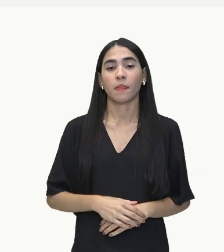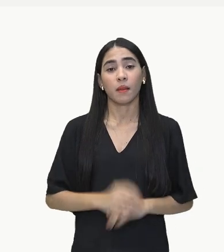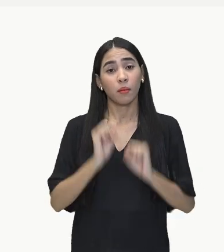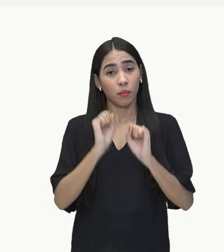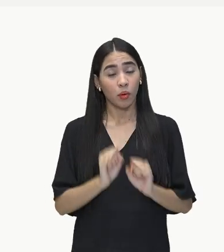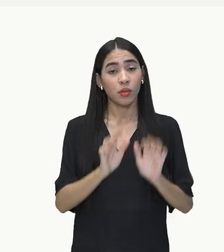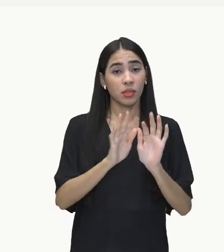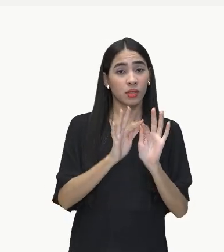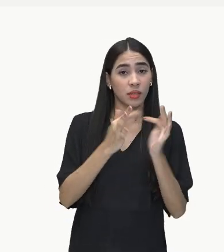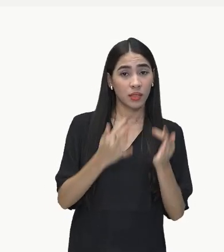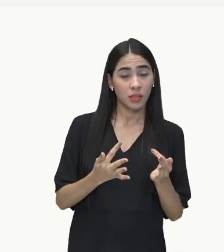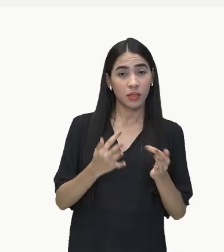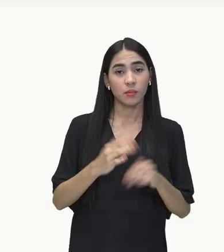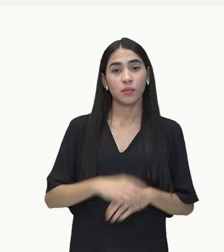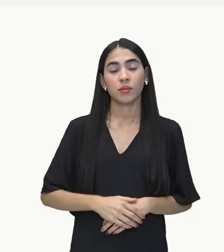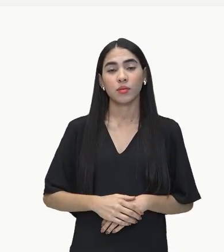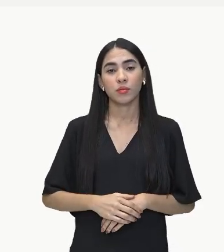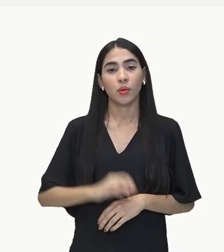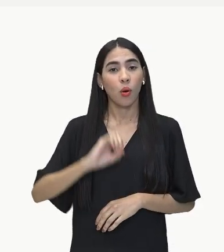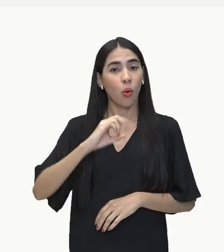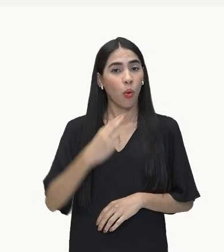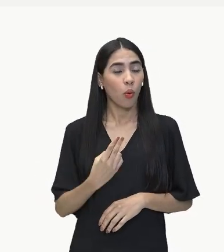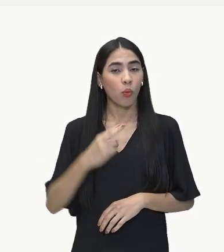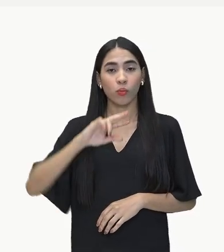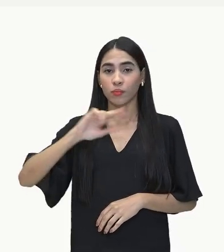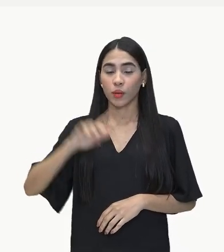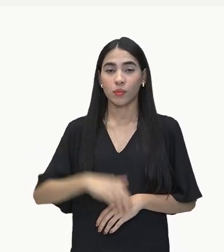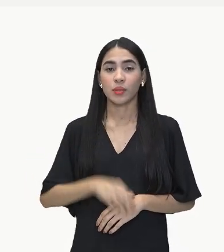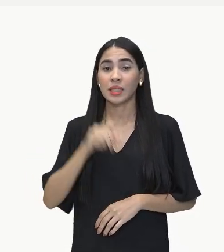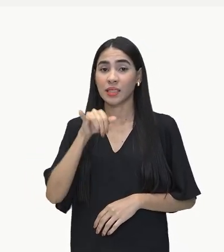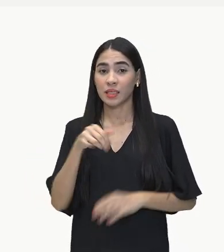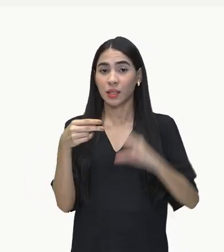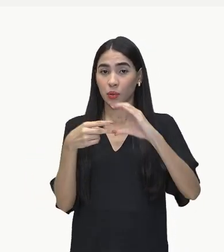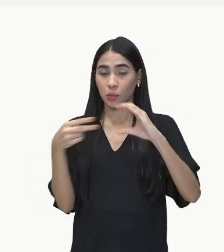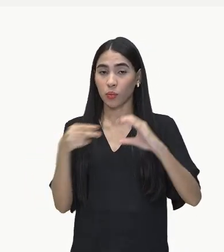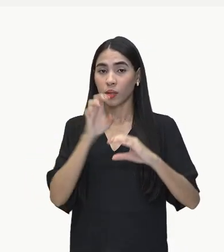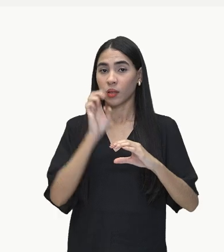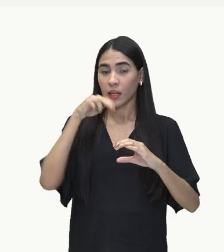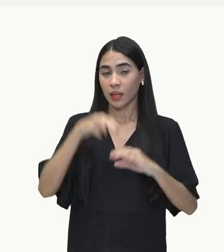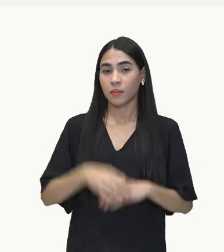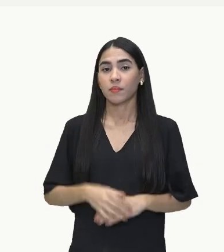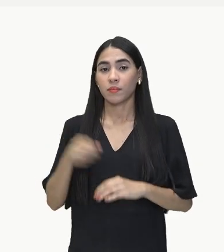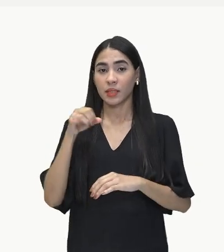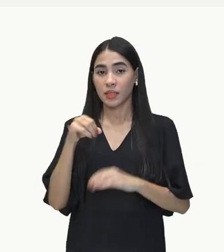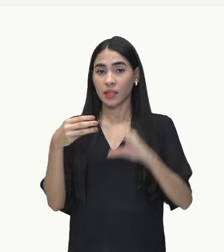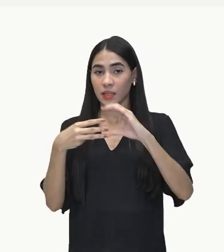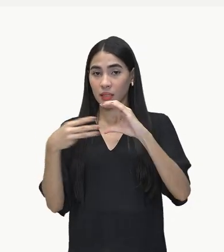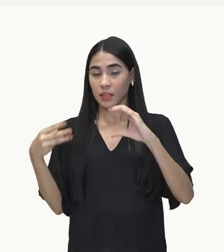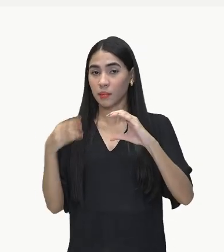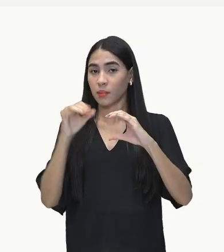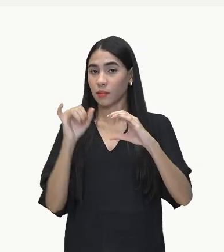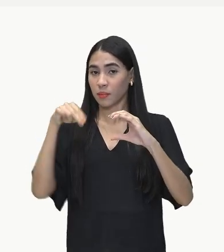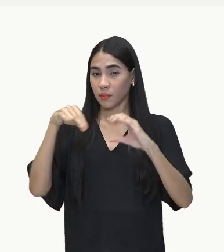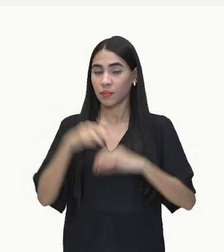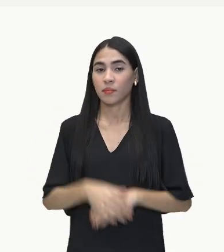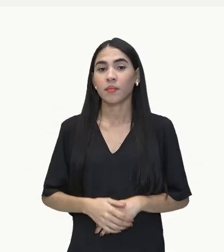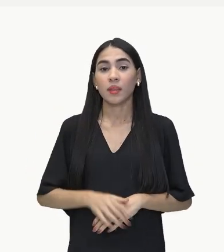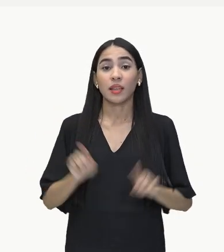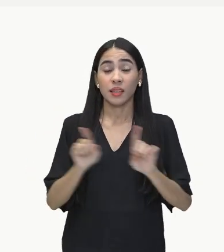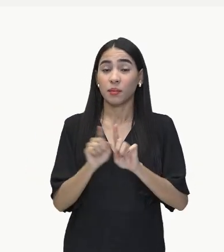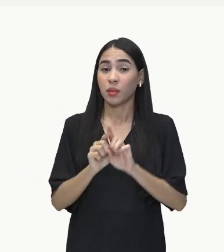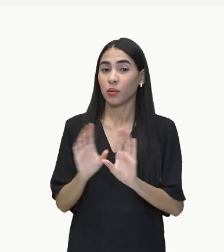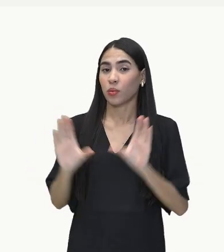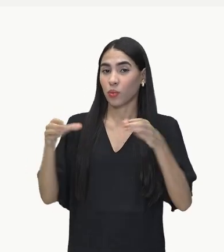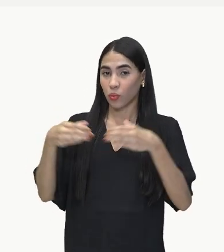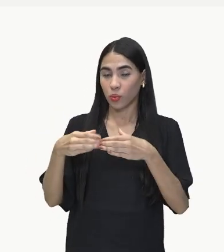ser simples, aí eu utilizo o an, se for dupla, em, se for tripla, in. E o grupo